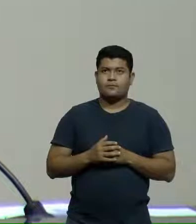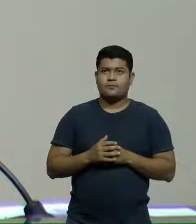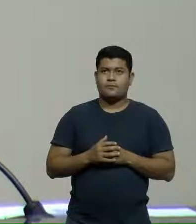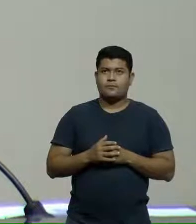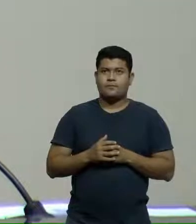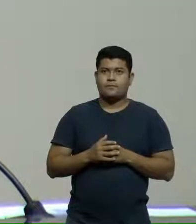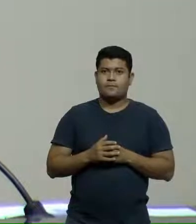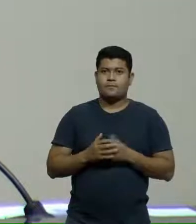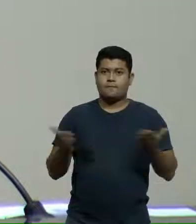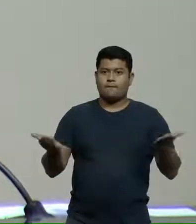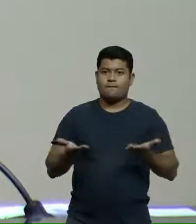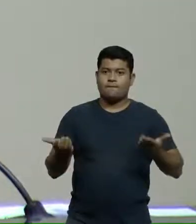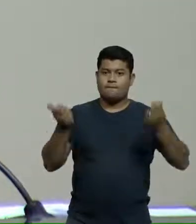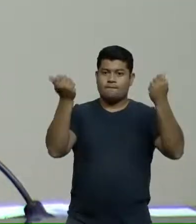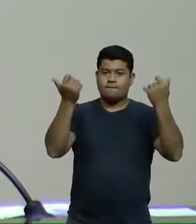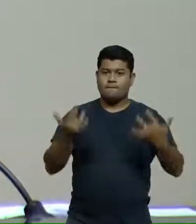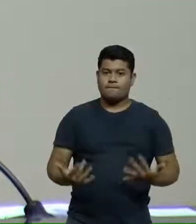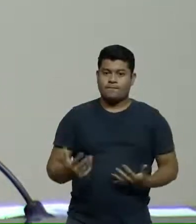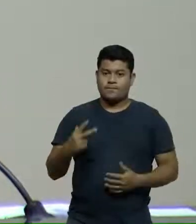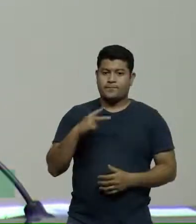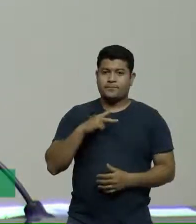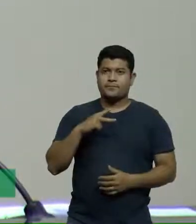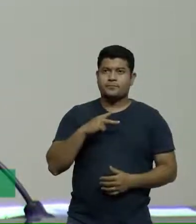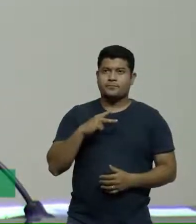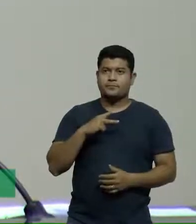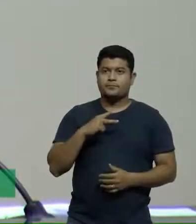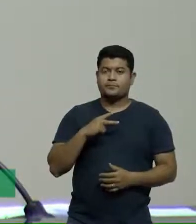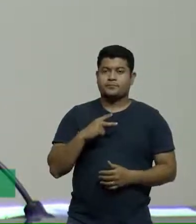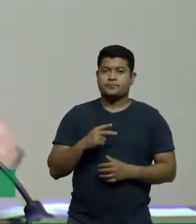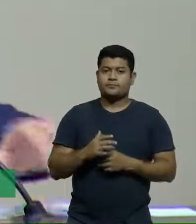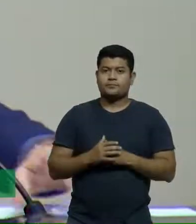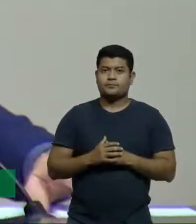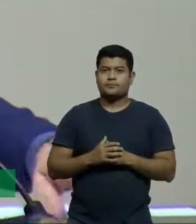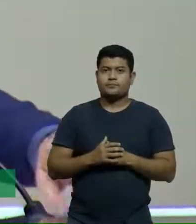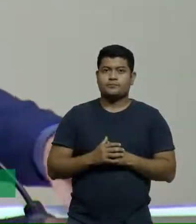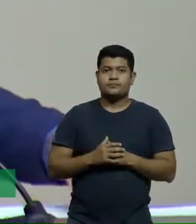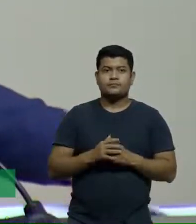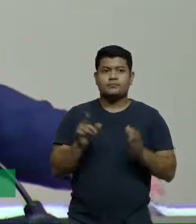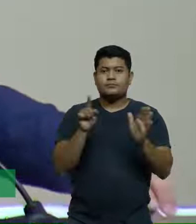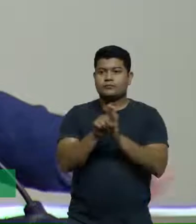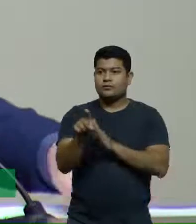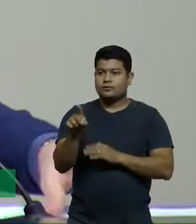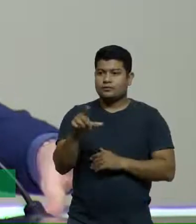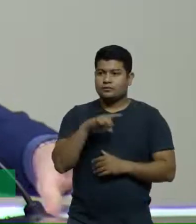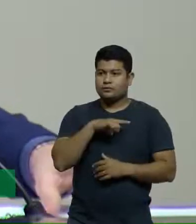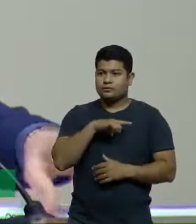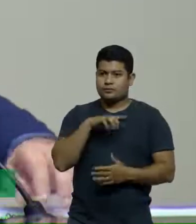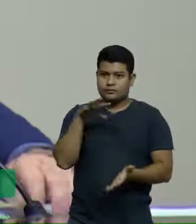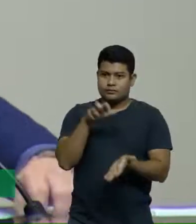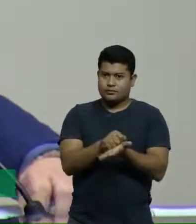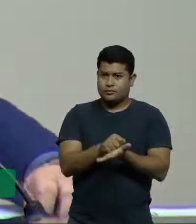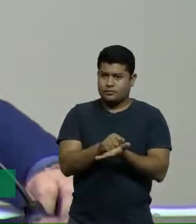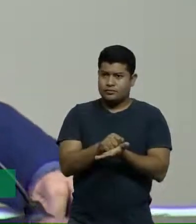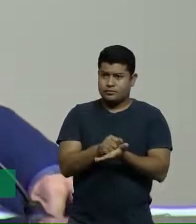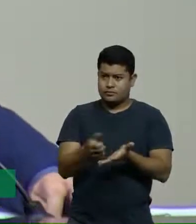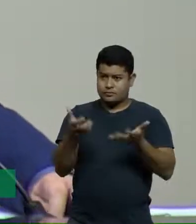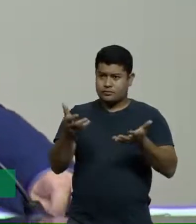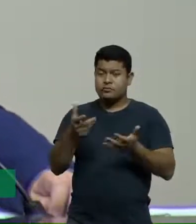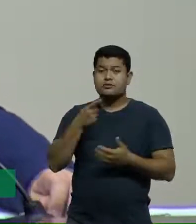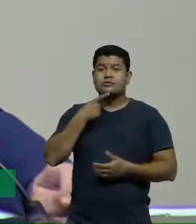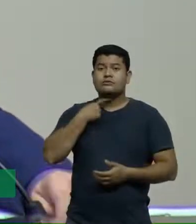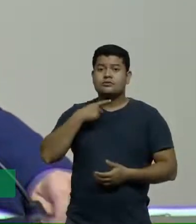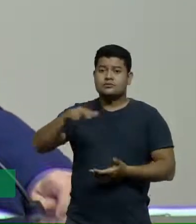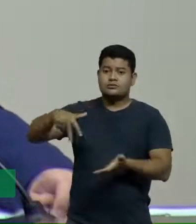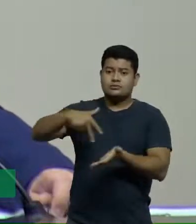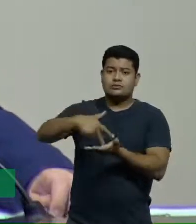e passamos às explicações pessoais. Algum orador deseja fazer uso da